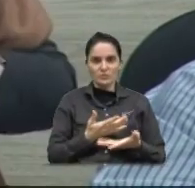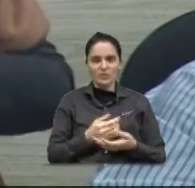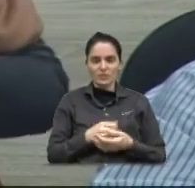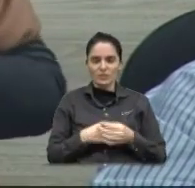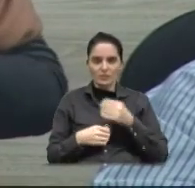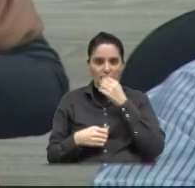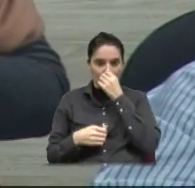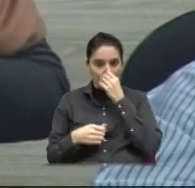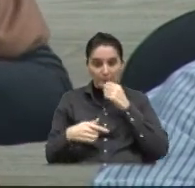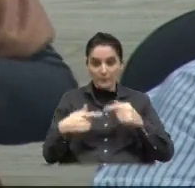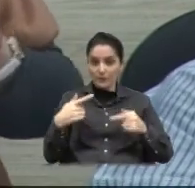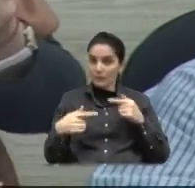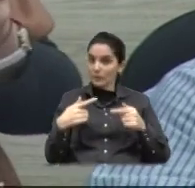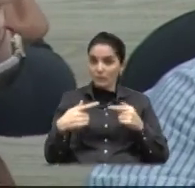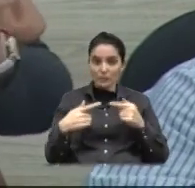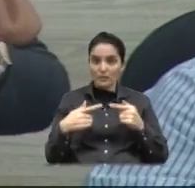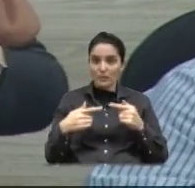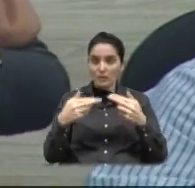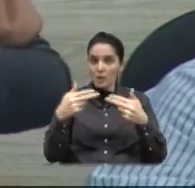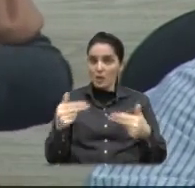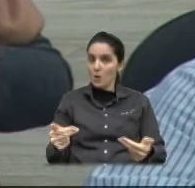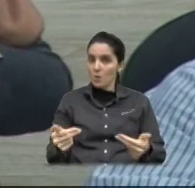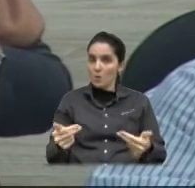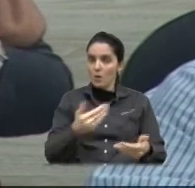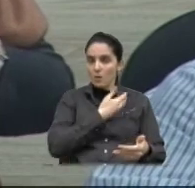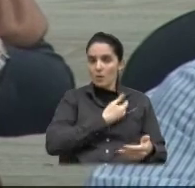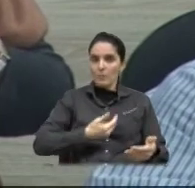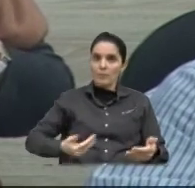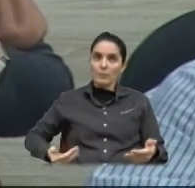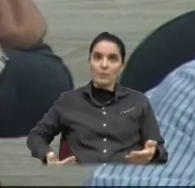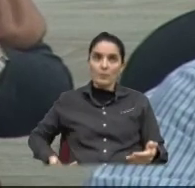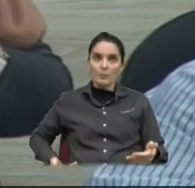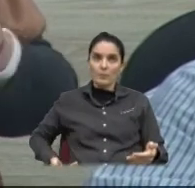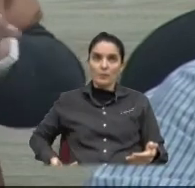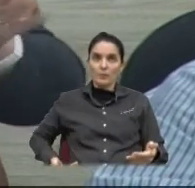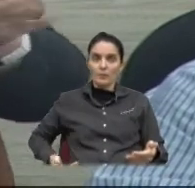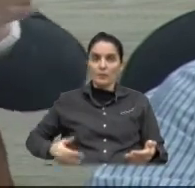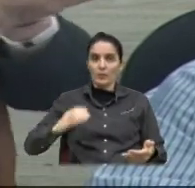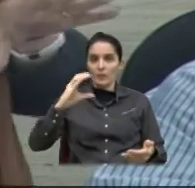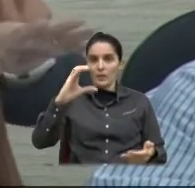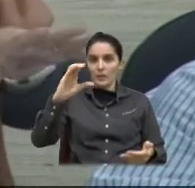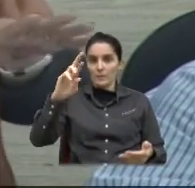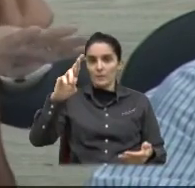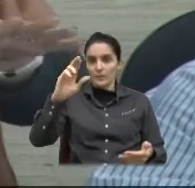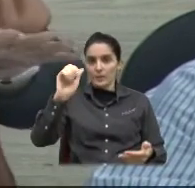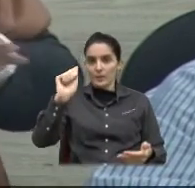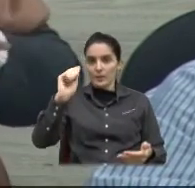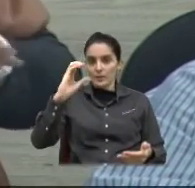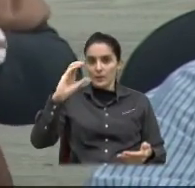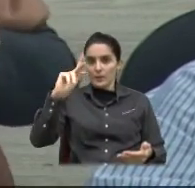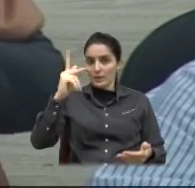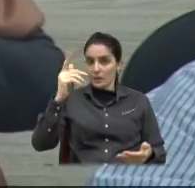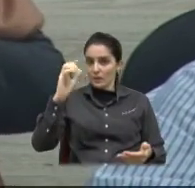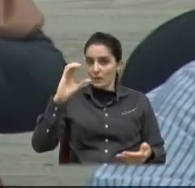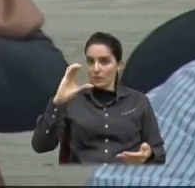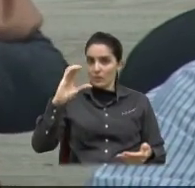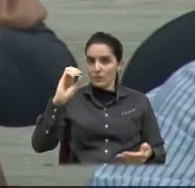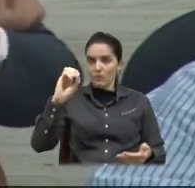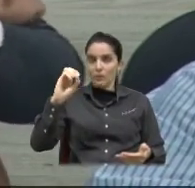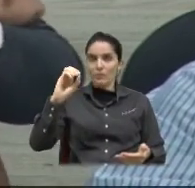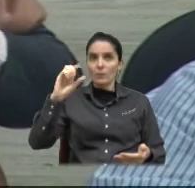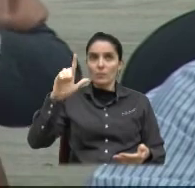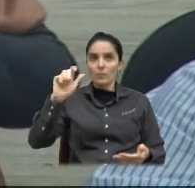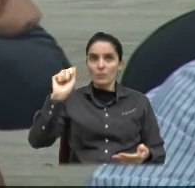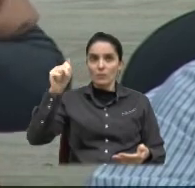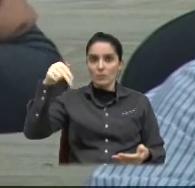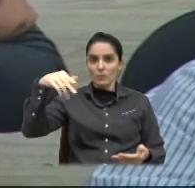discussão da cracolândia o prefeito joão dória tem razão tem razão daria a gente caiu a noite discutindo se